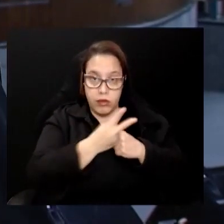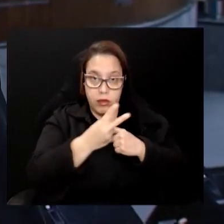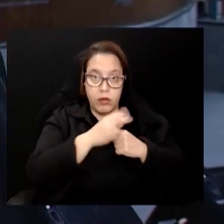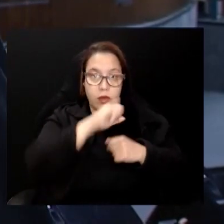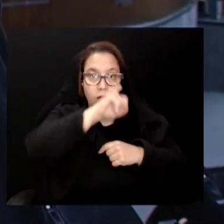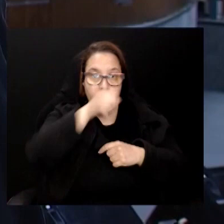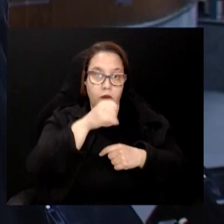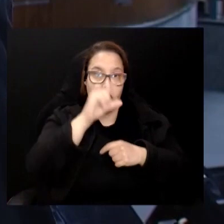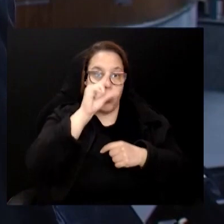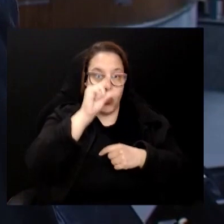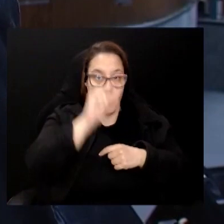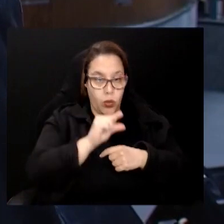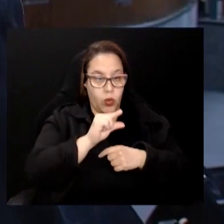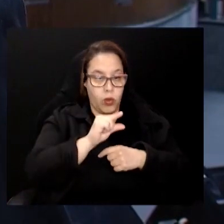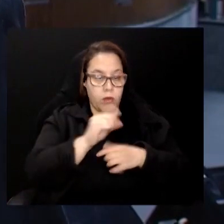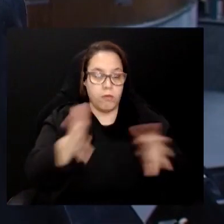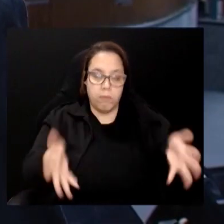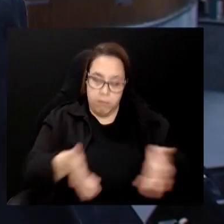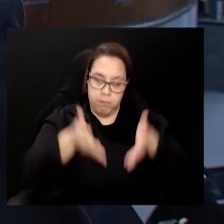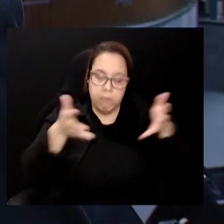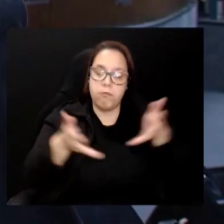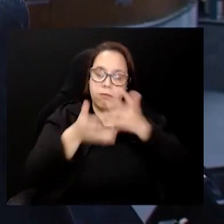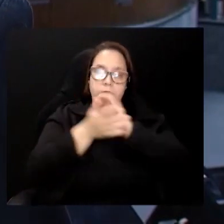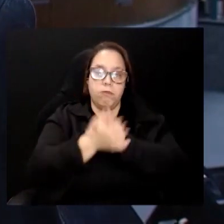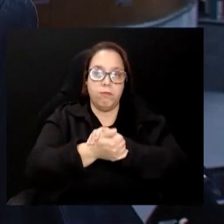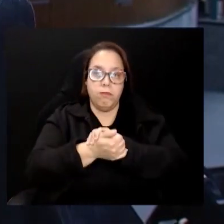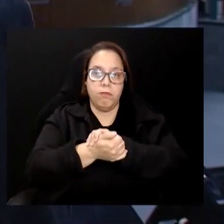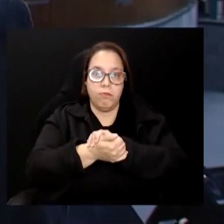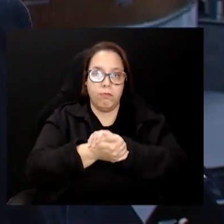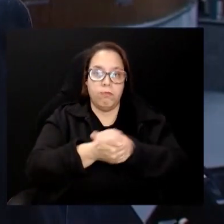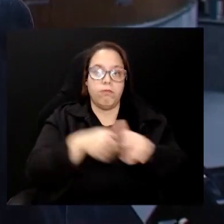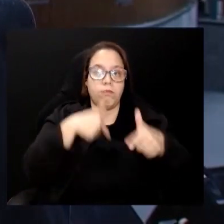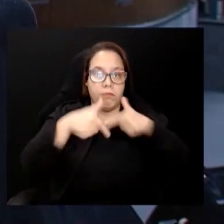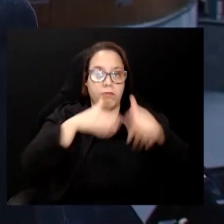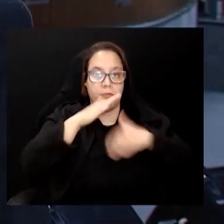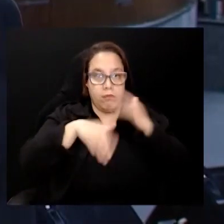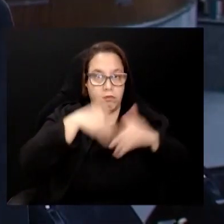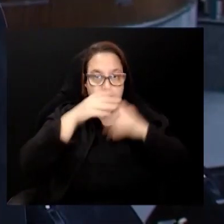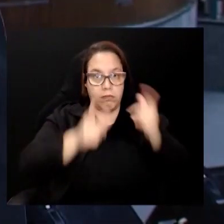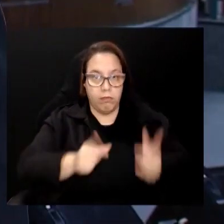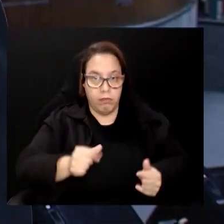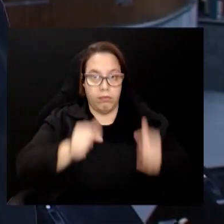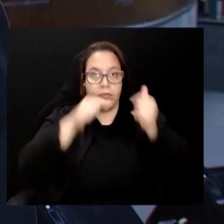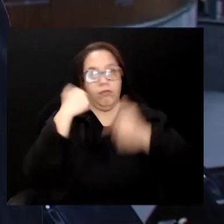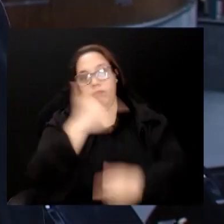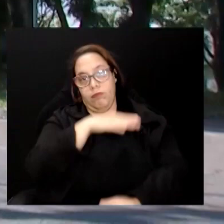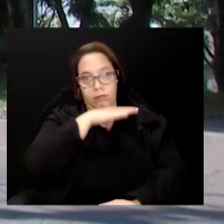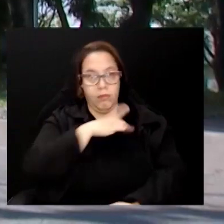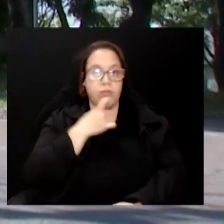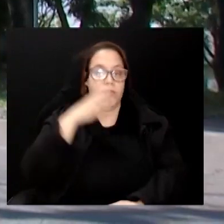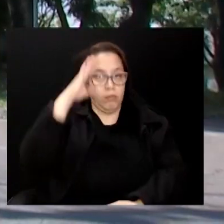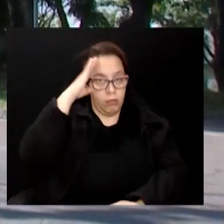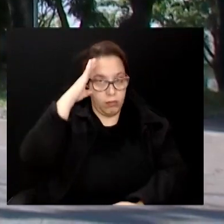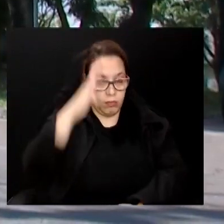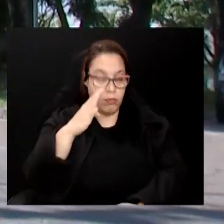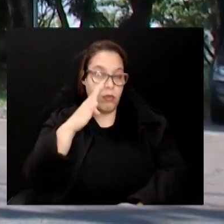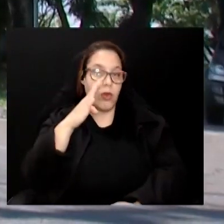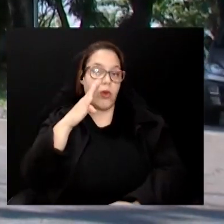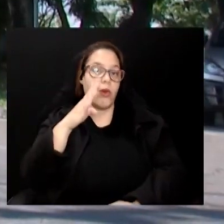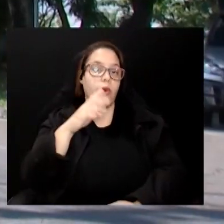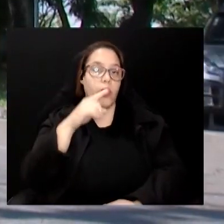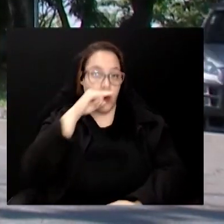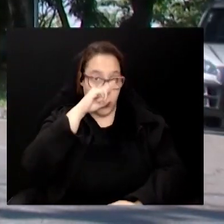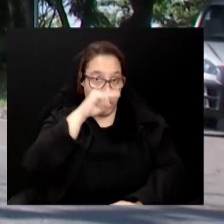isso fomenta o trabalho, o desenvolvimento econômico da nossa cidade, principalmente do distrito. Com a nova comissão